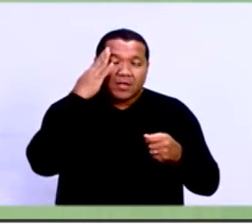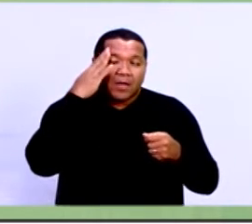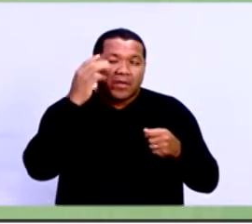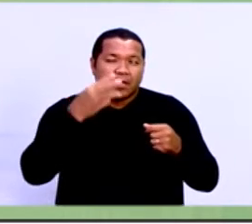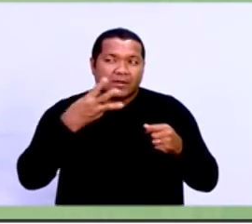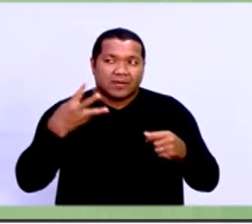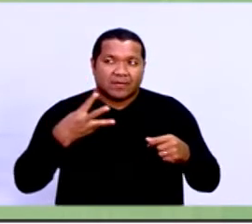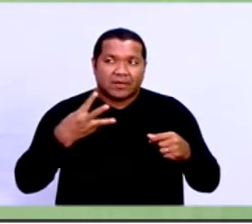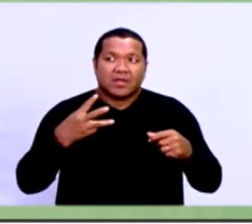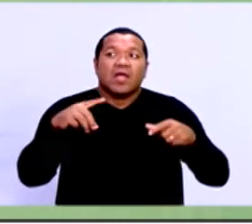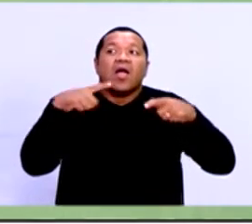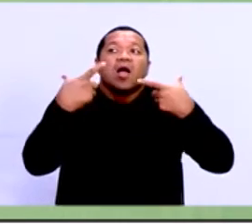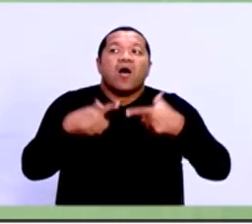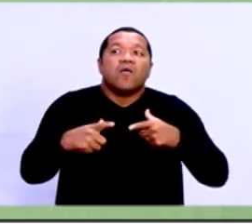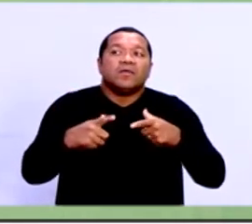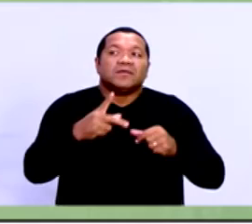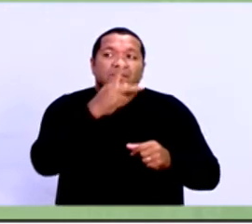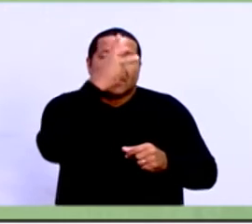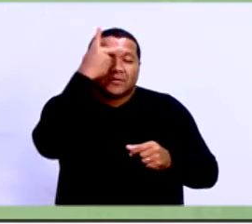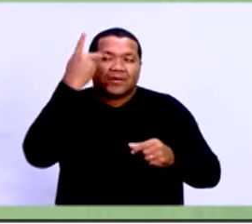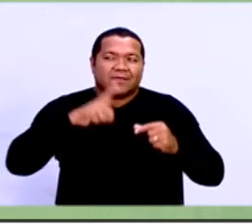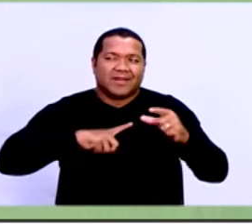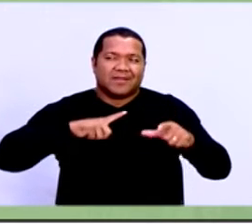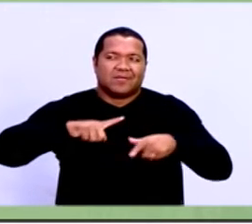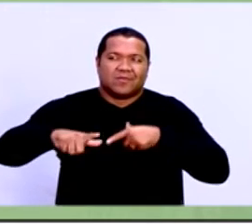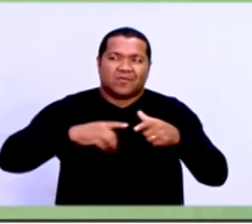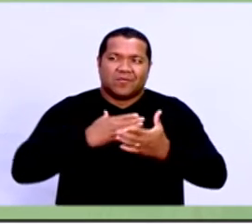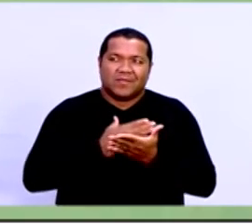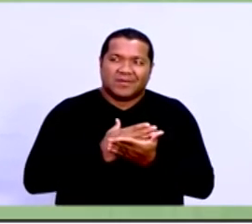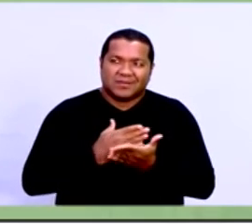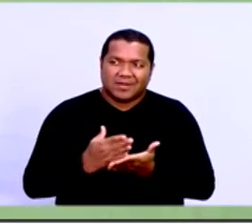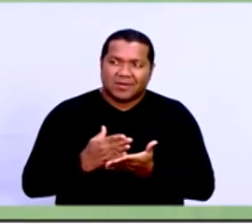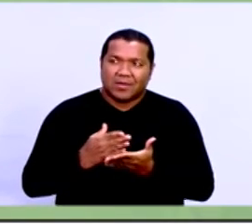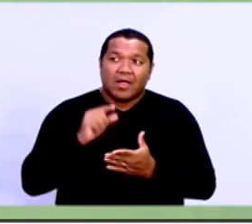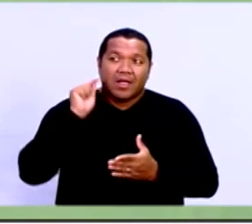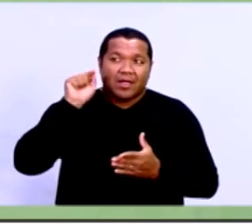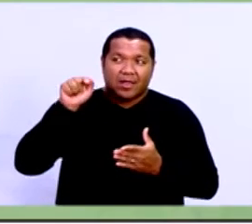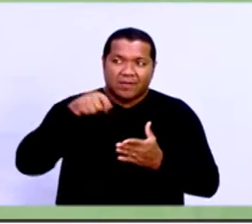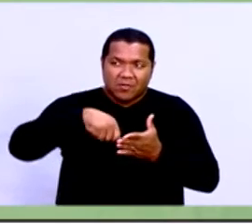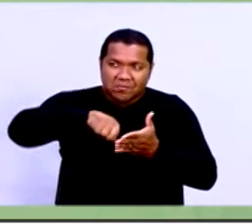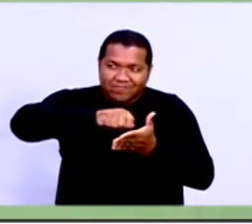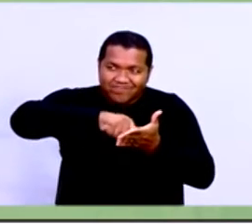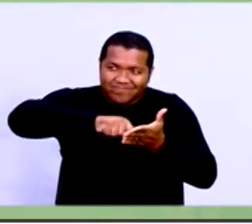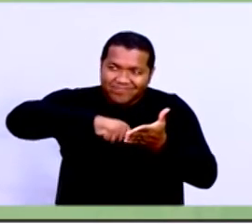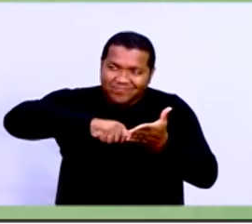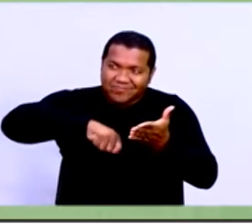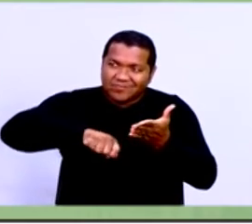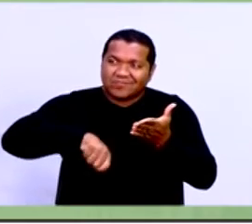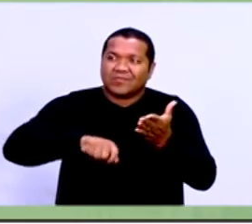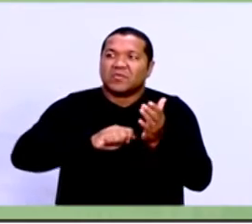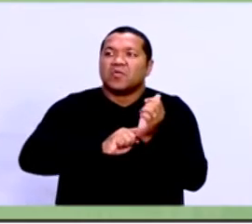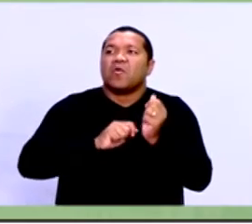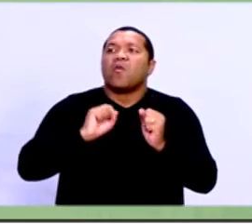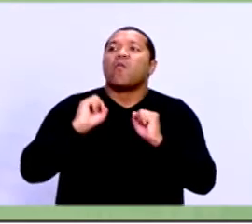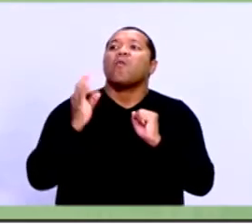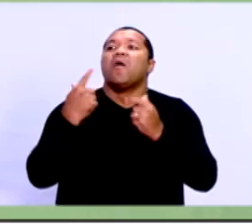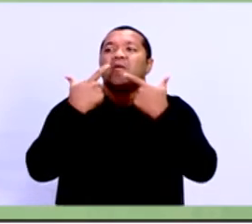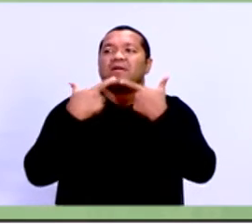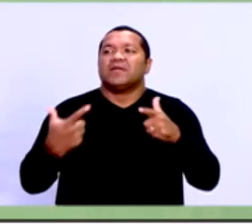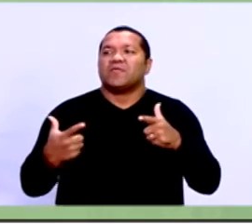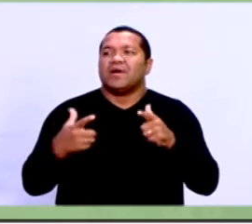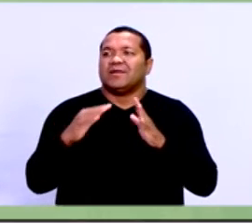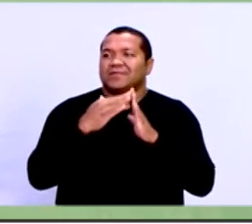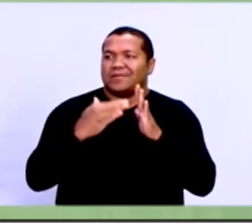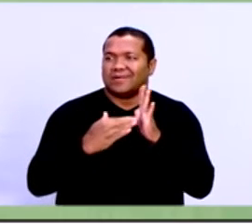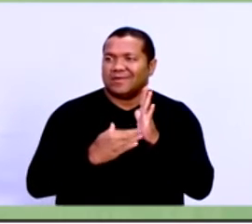vai atuar é ele que vai começar a escrever o código qual é a linguagem de programação que